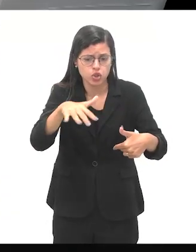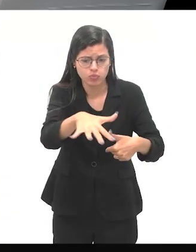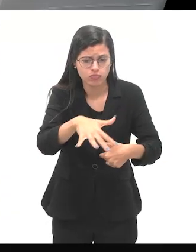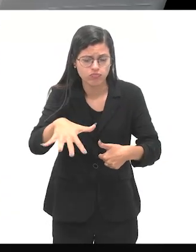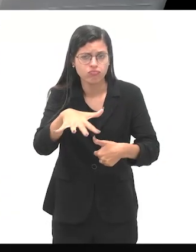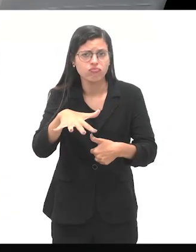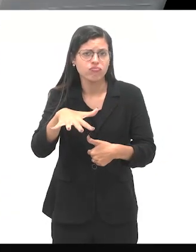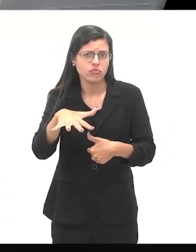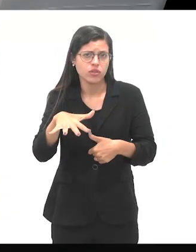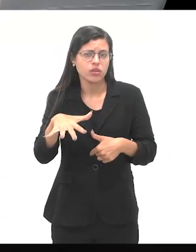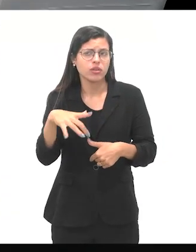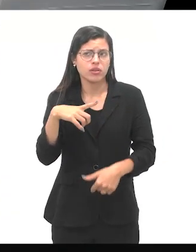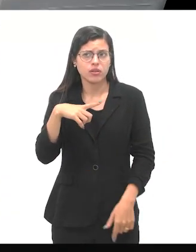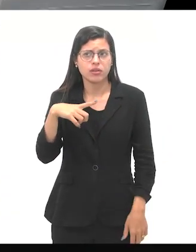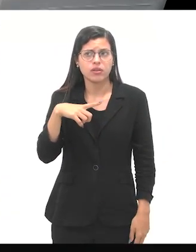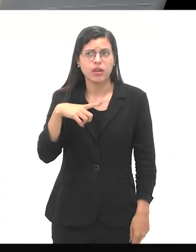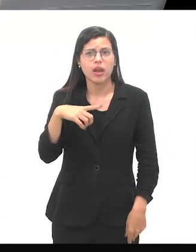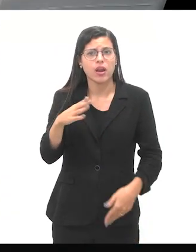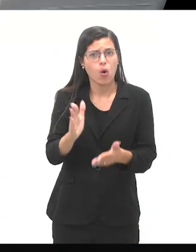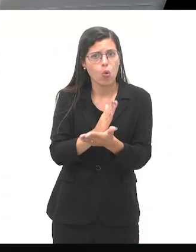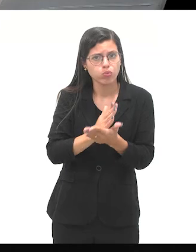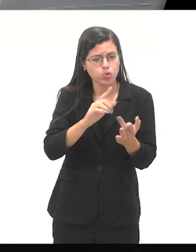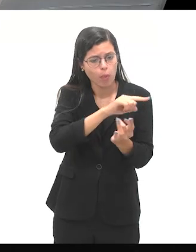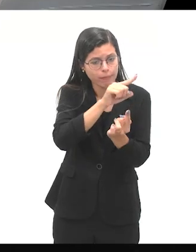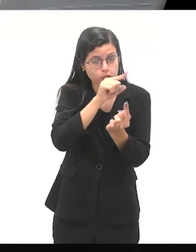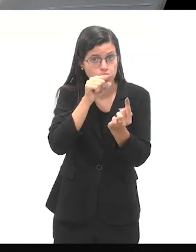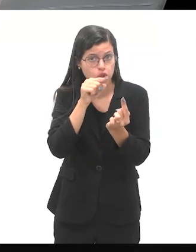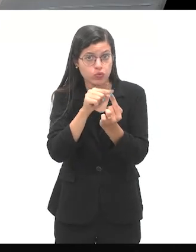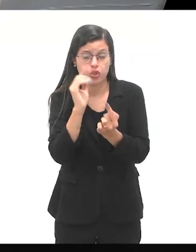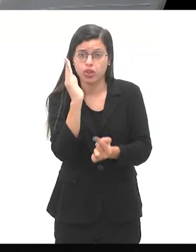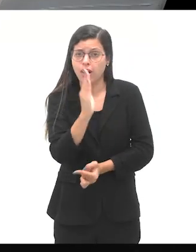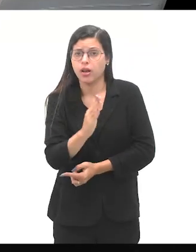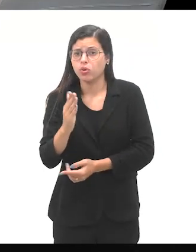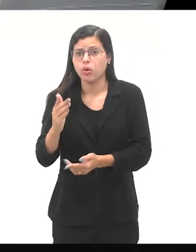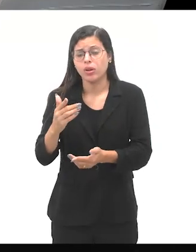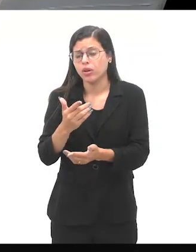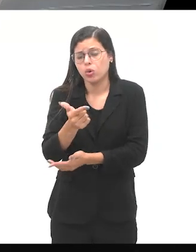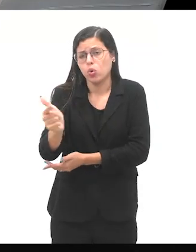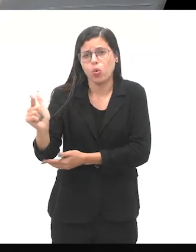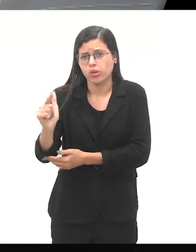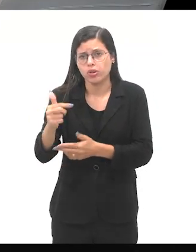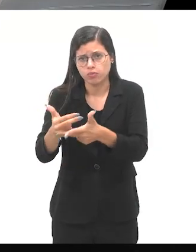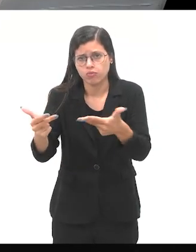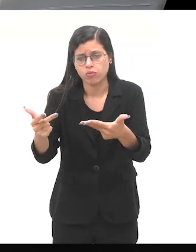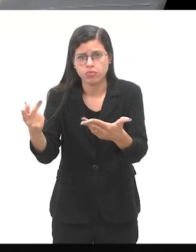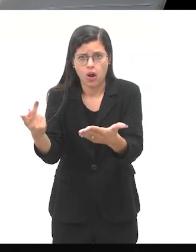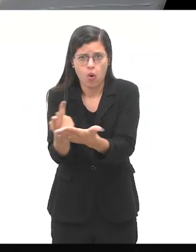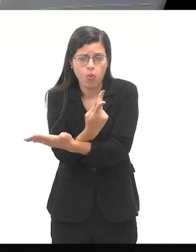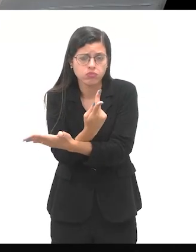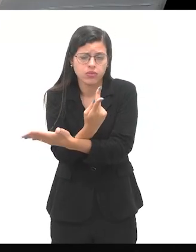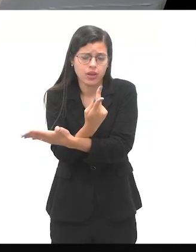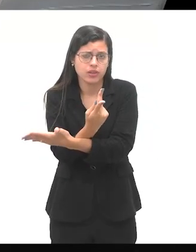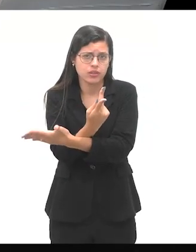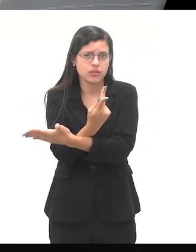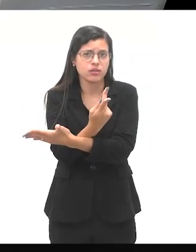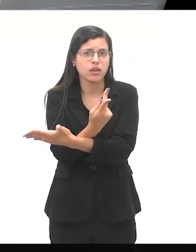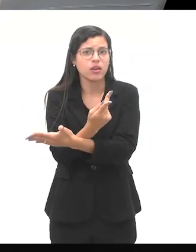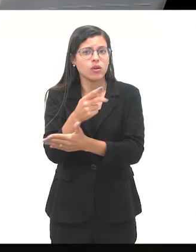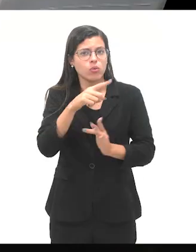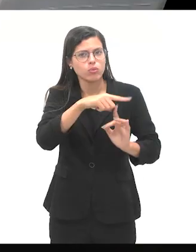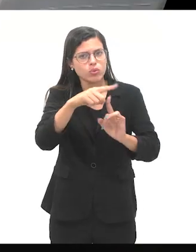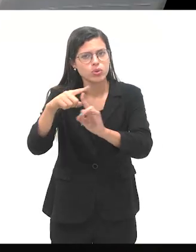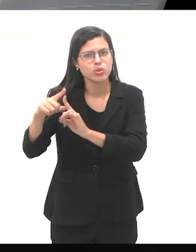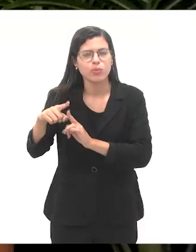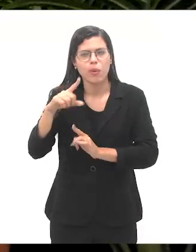os recursos-alvo. Então, a gente tem recursos não-alvo e recursos-alvo coexistindo no ambiente marinho. E as